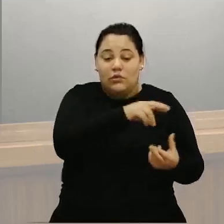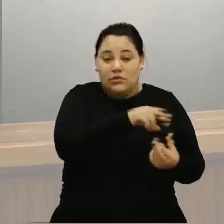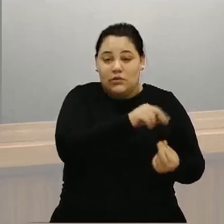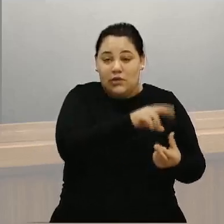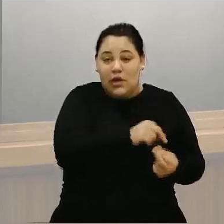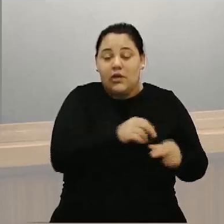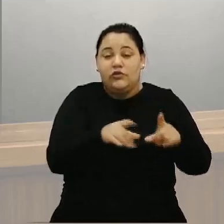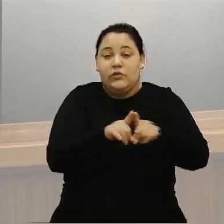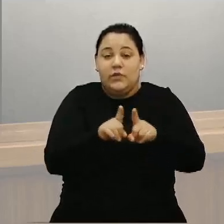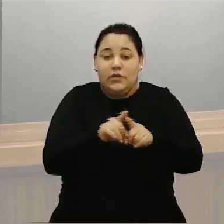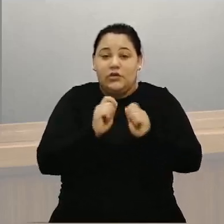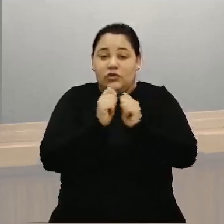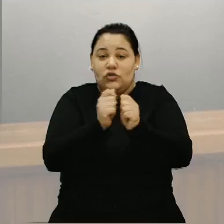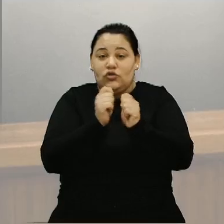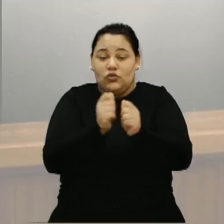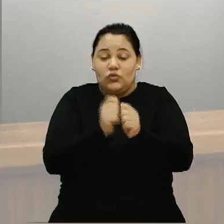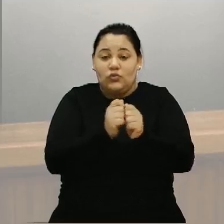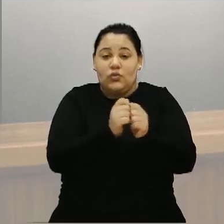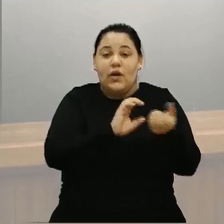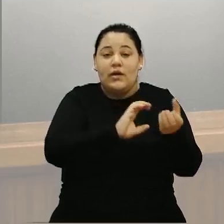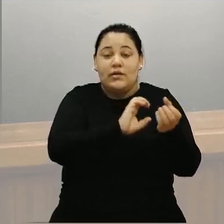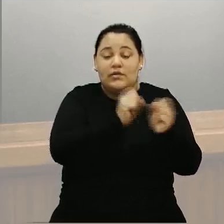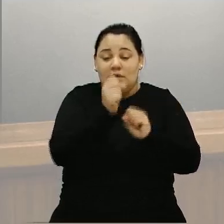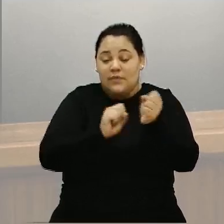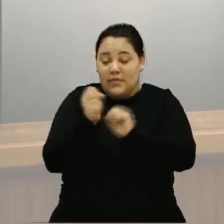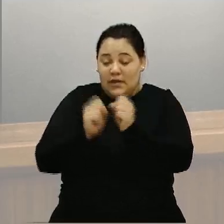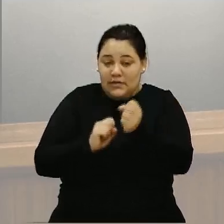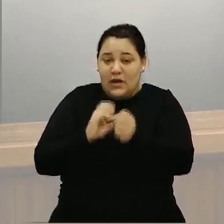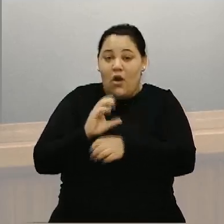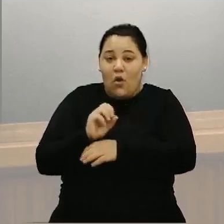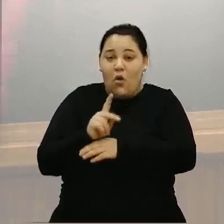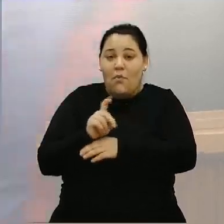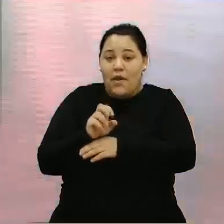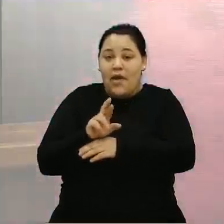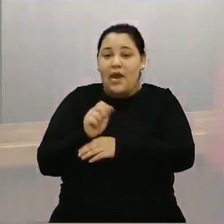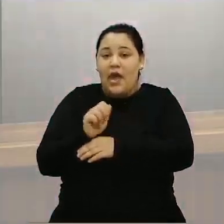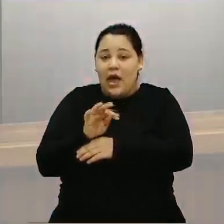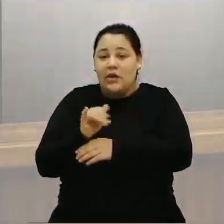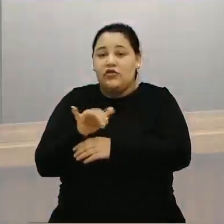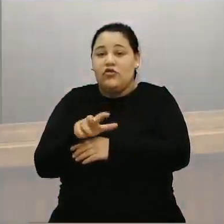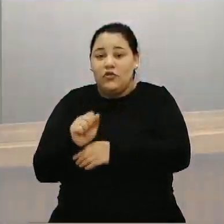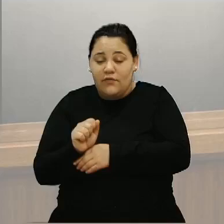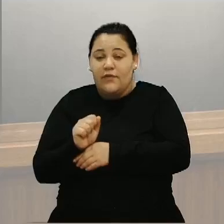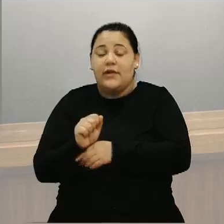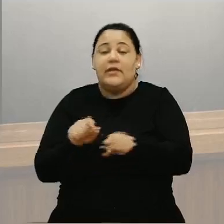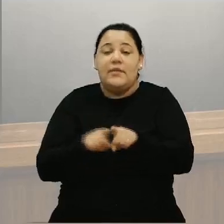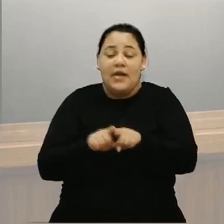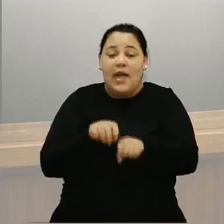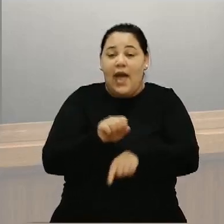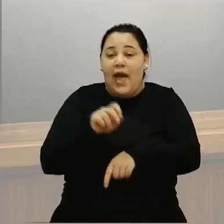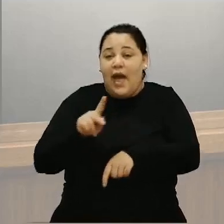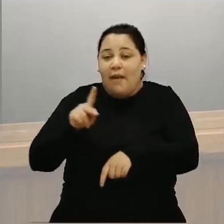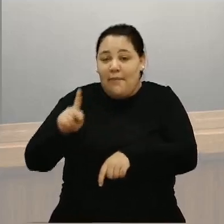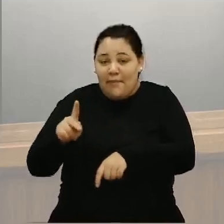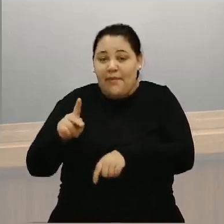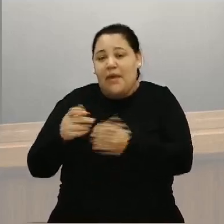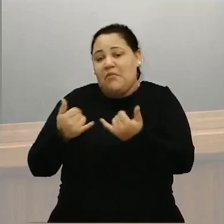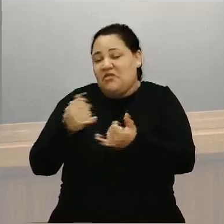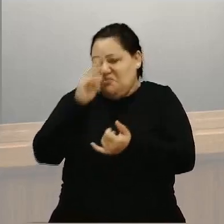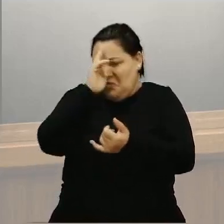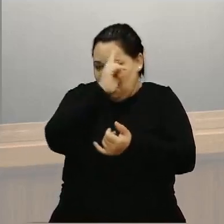junto com as cooperativas, também a cooperativa de aplicativos, estarão